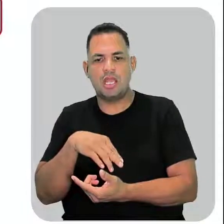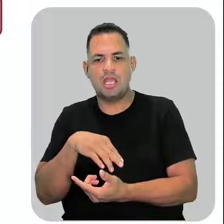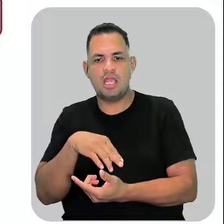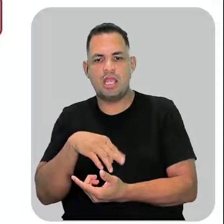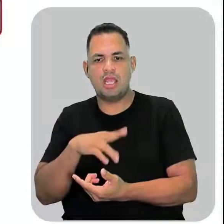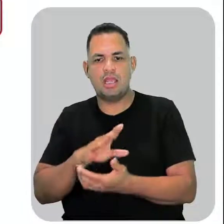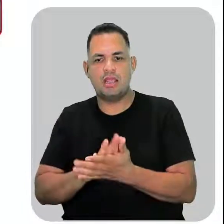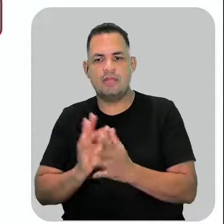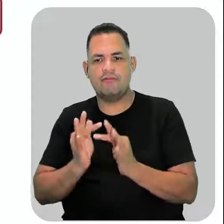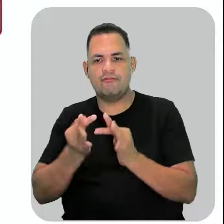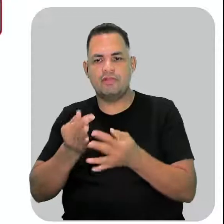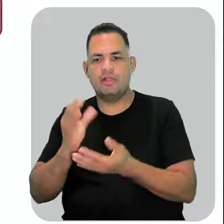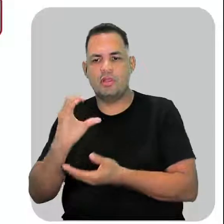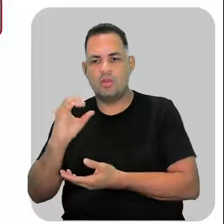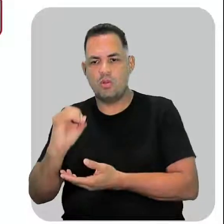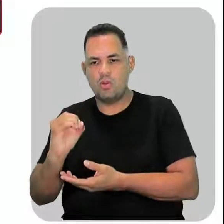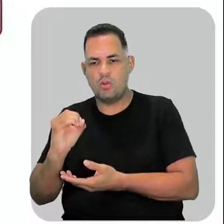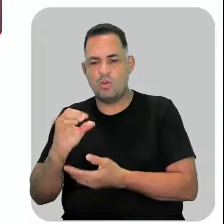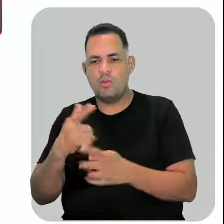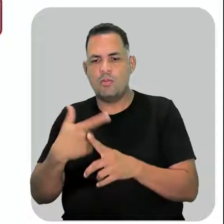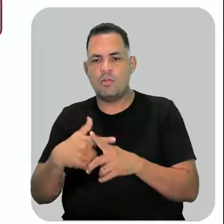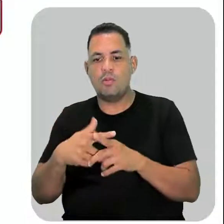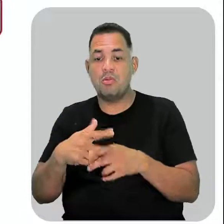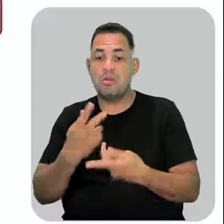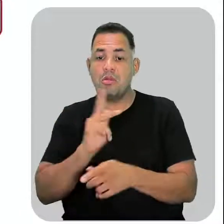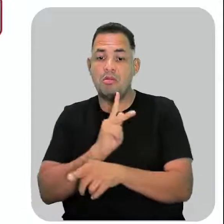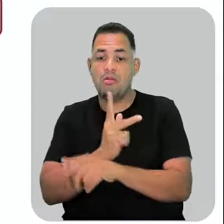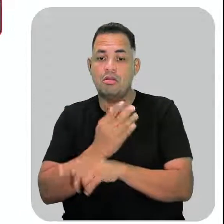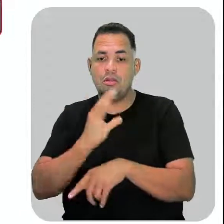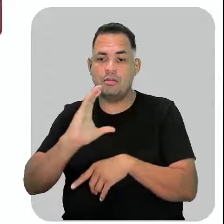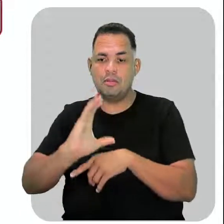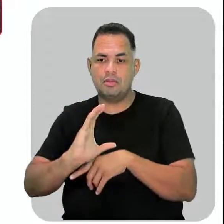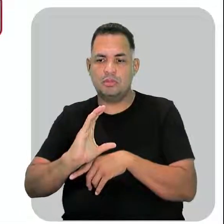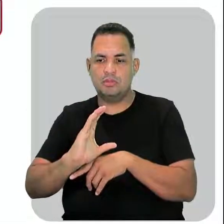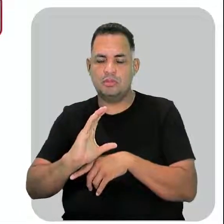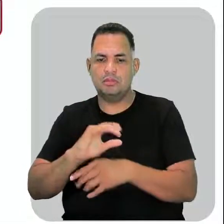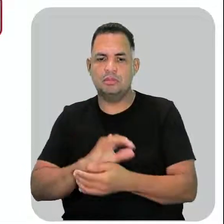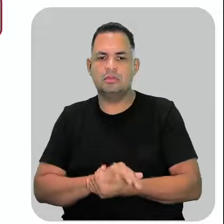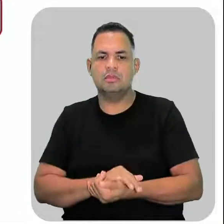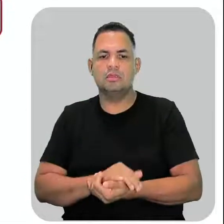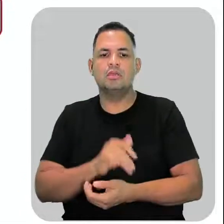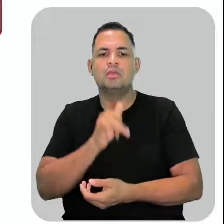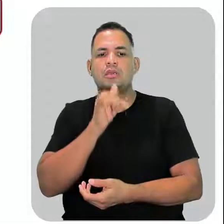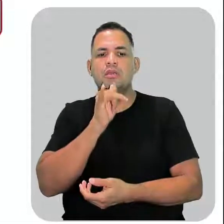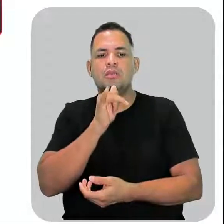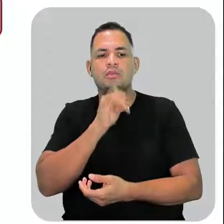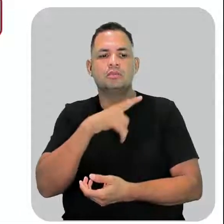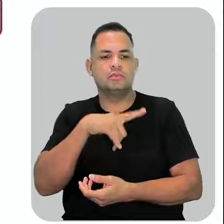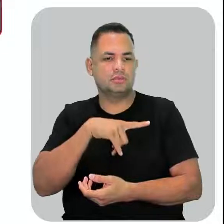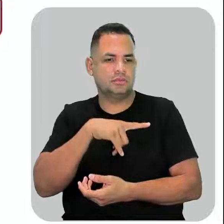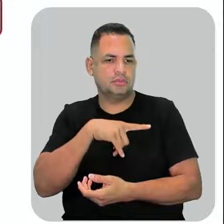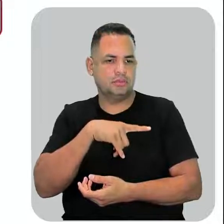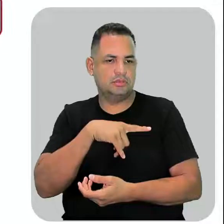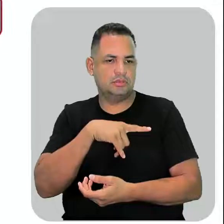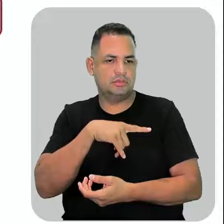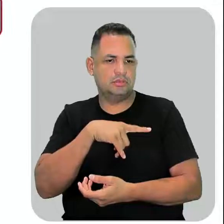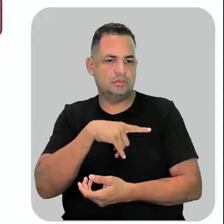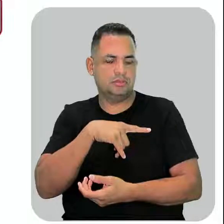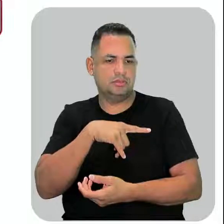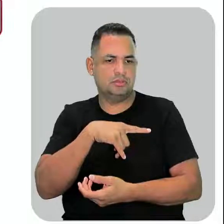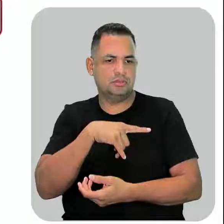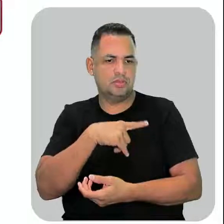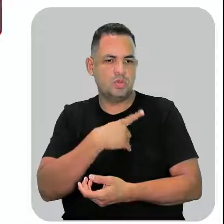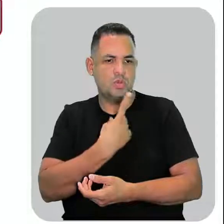e a terminação O, porque ele é um hidrocarboneto. Então vamos lá ao exemplo. Aqui nós temos